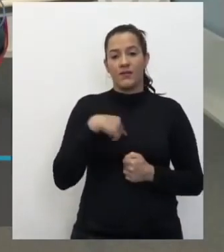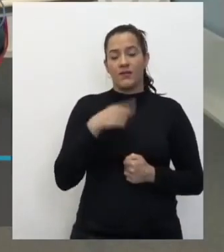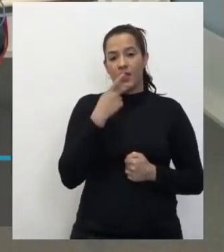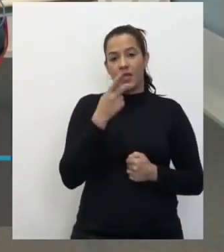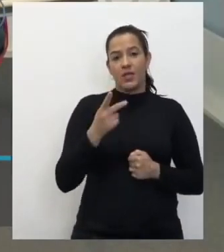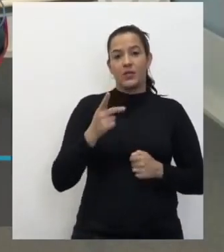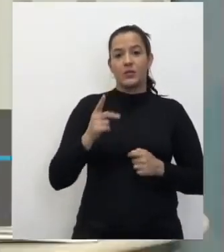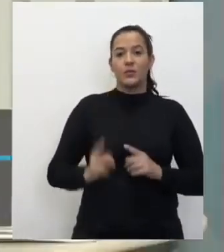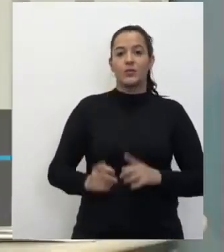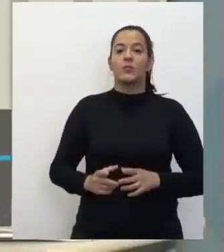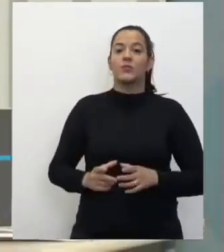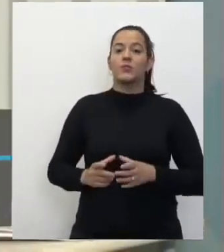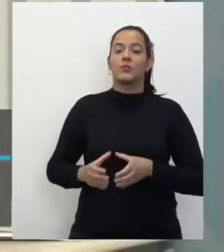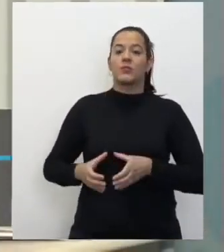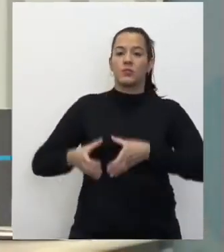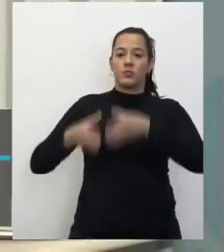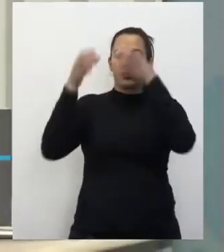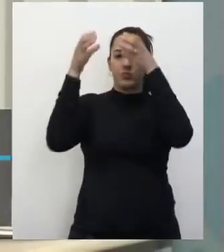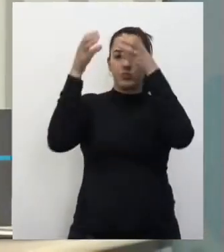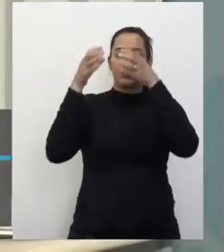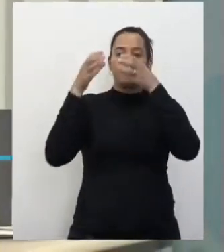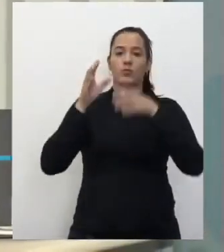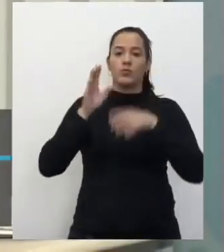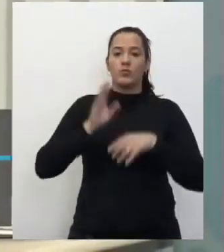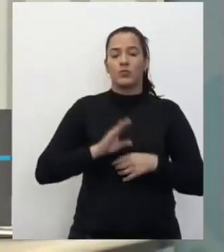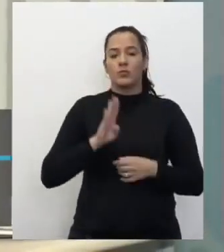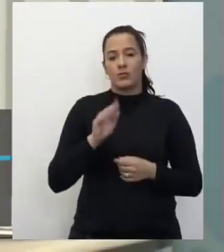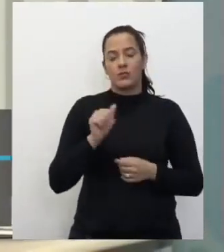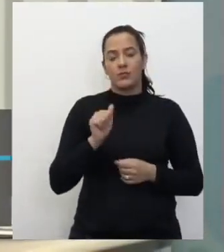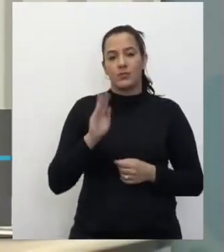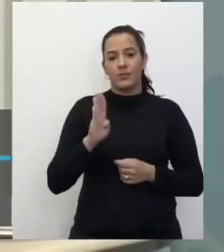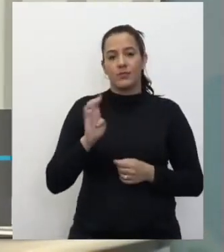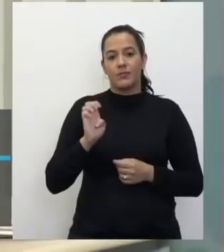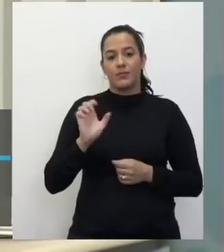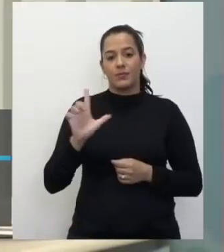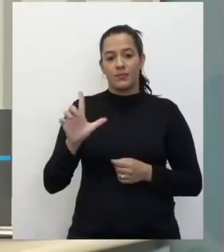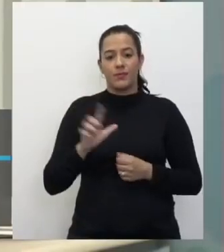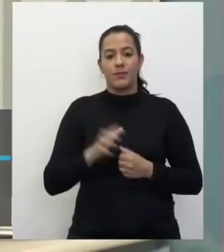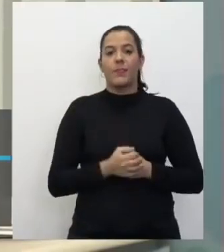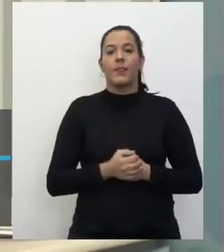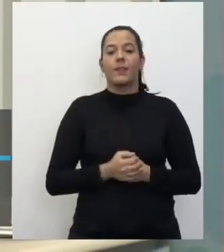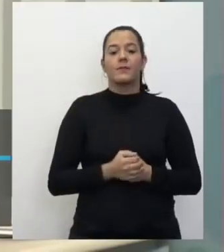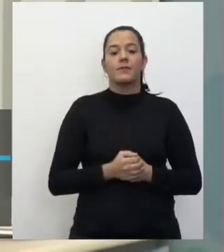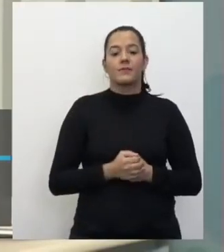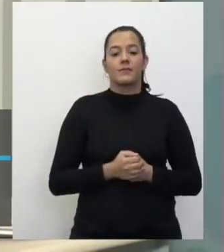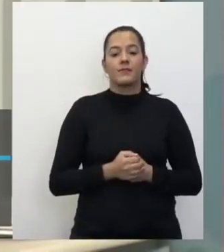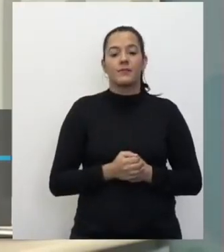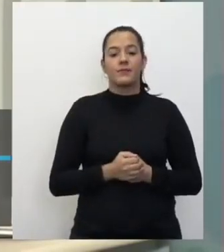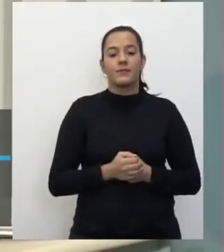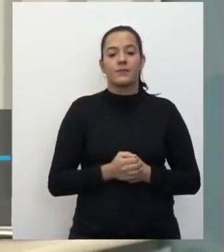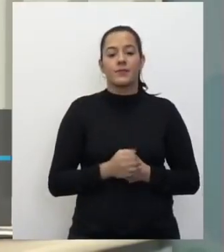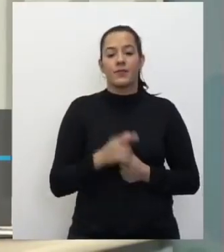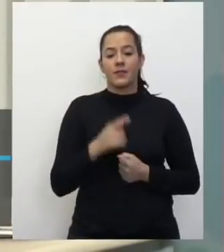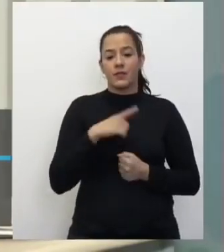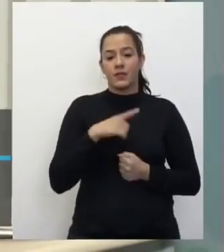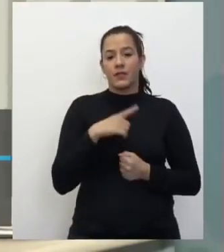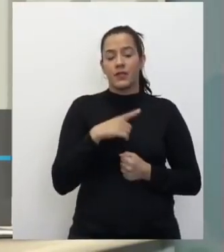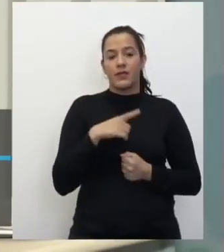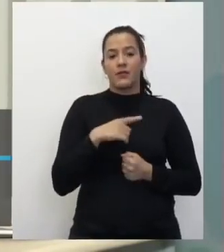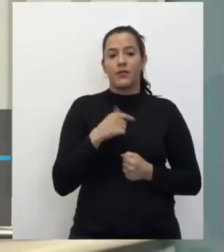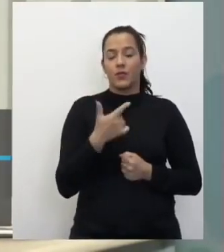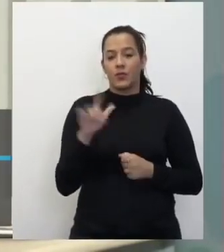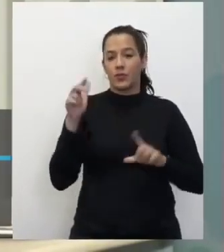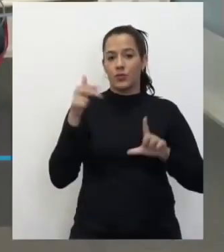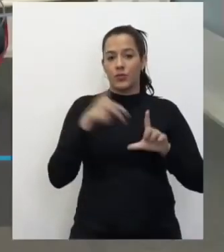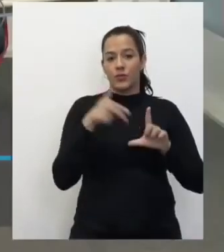bastante Torre de Babel. Sabe? Avenida Brasil. Avenida Brasil teve crossover? Que personagem apareceu lá? Tinha um personagem... Vocês